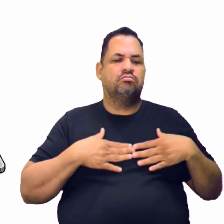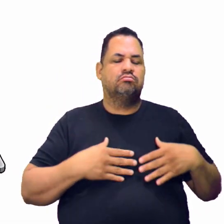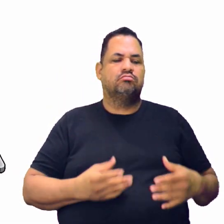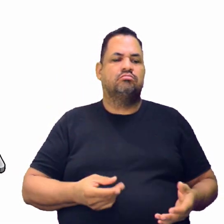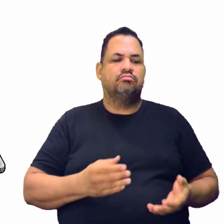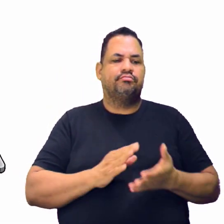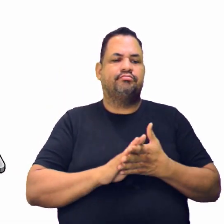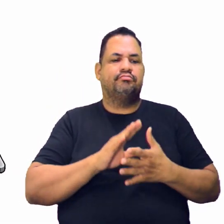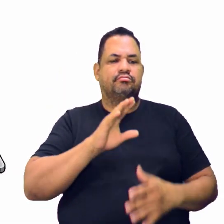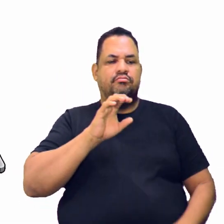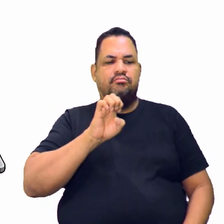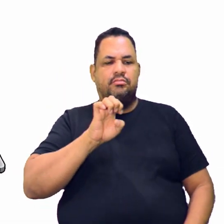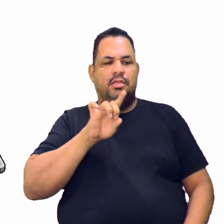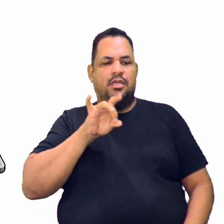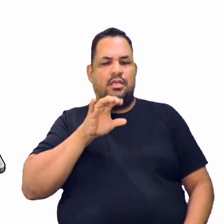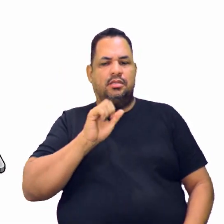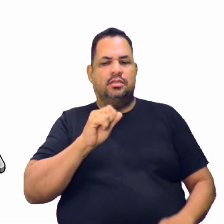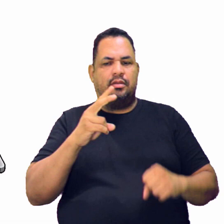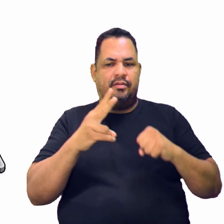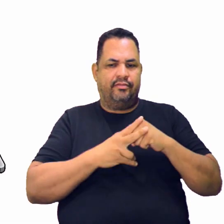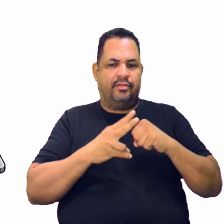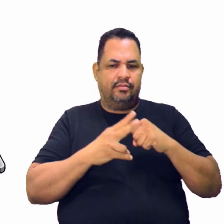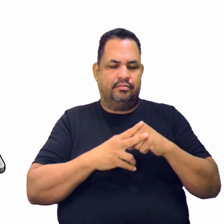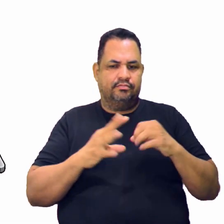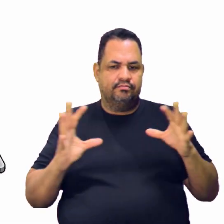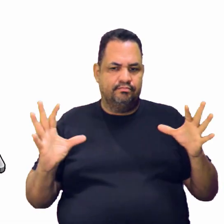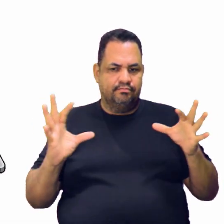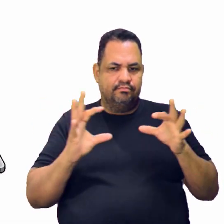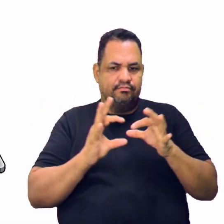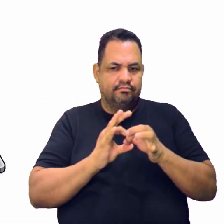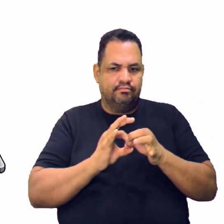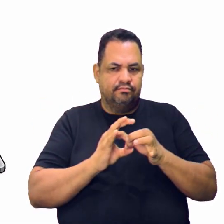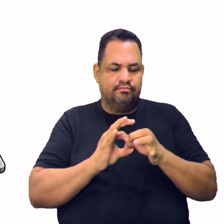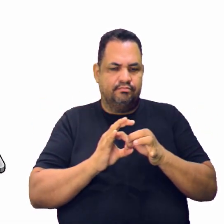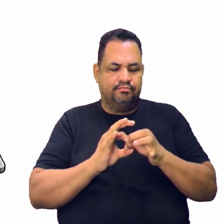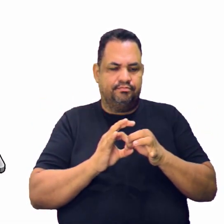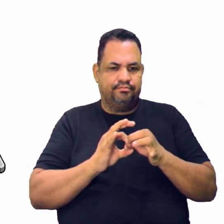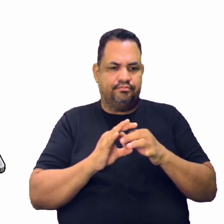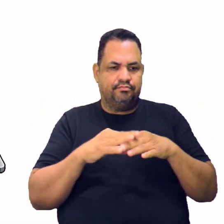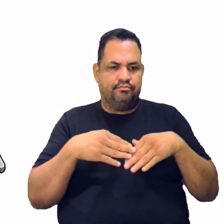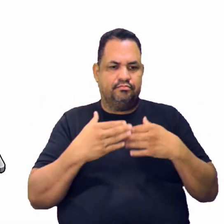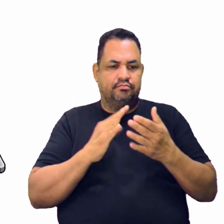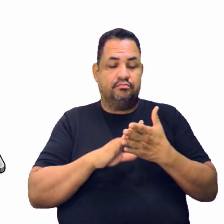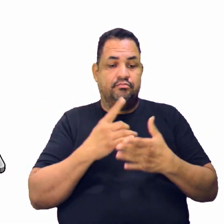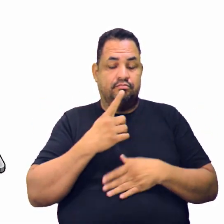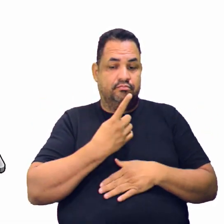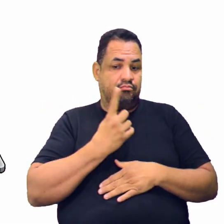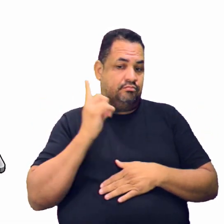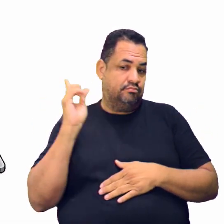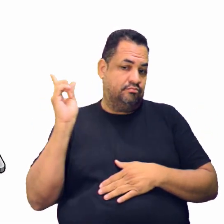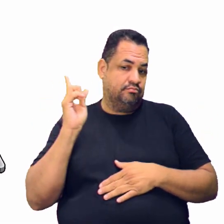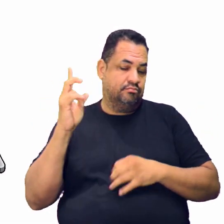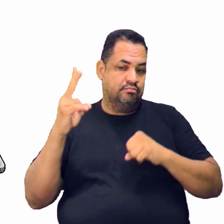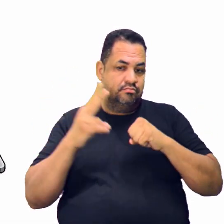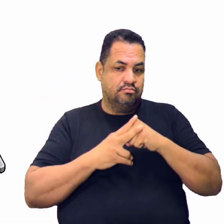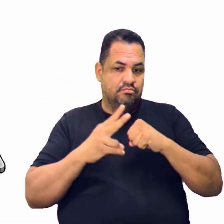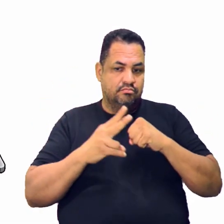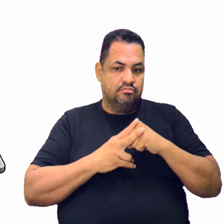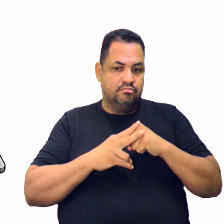O verbo ser é verbo de ligação, tá bom? Então, apareceu